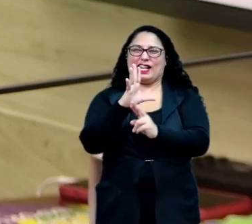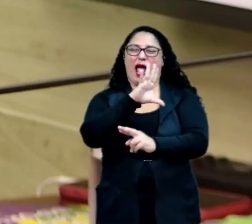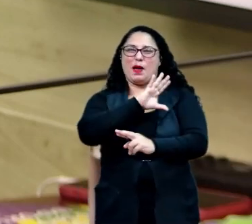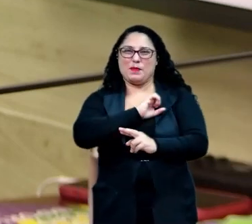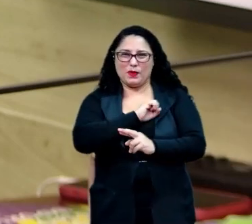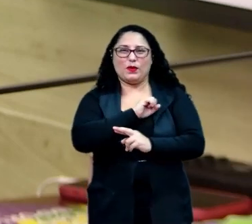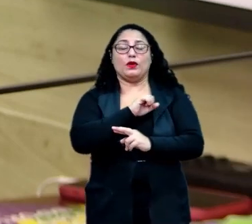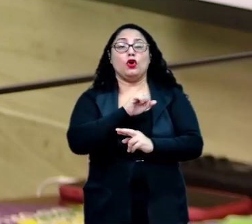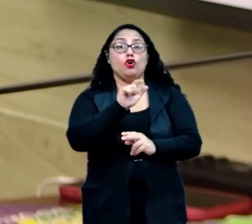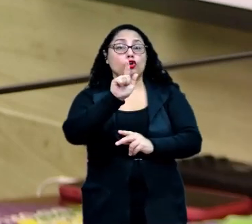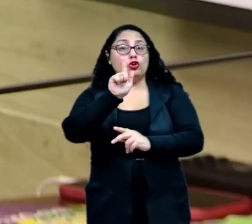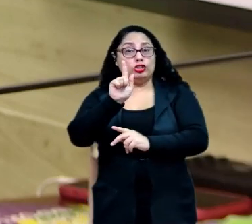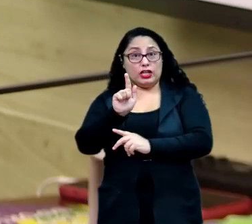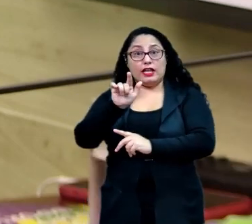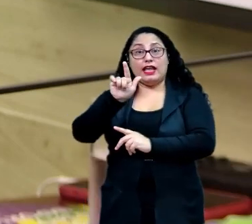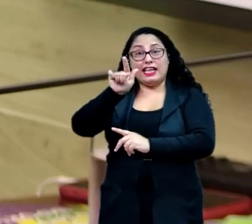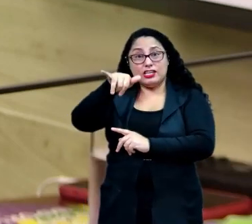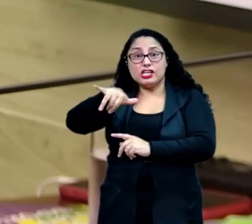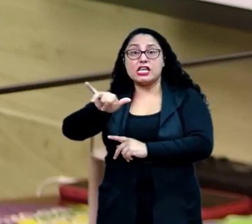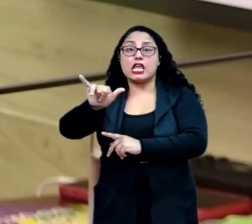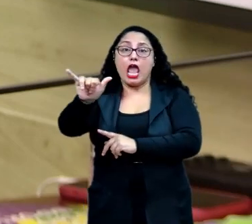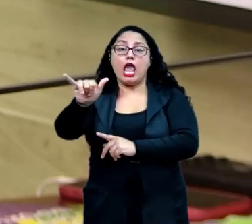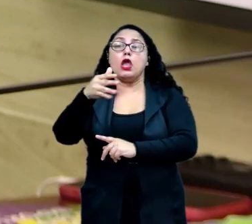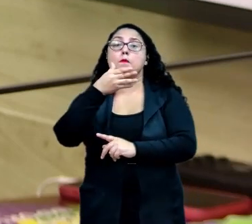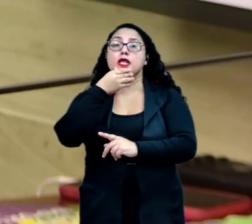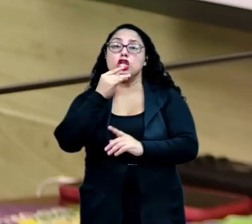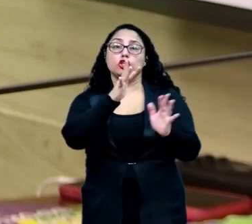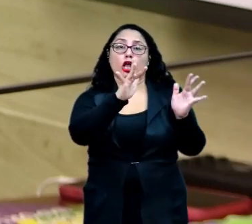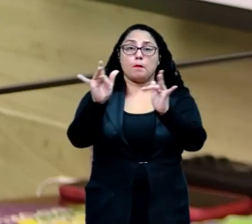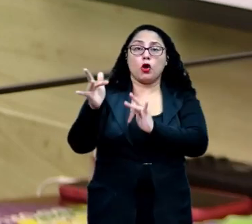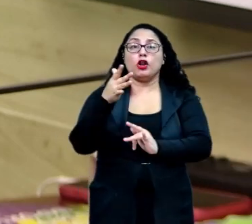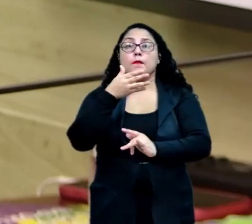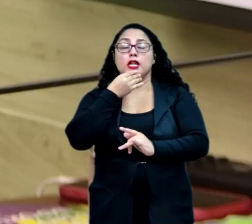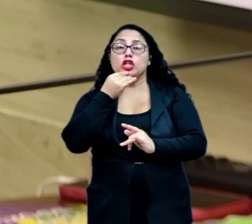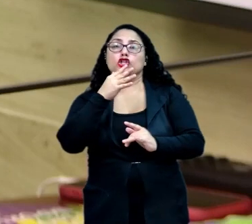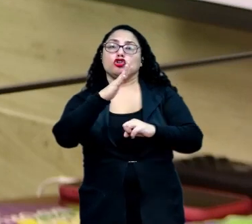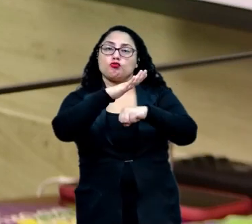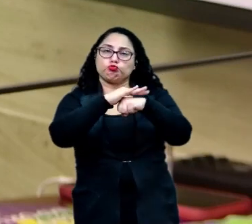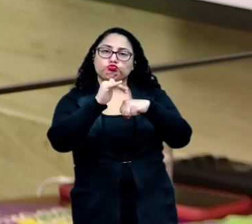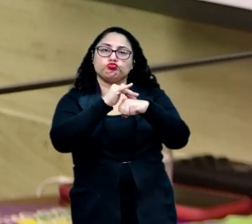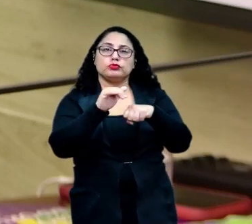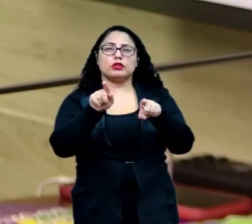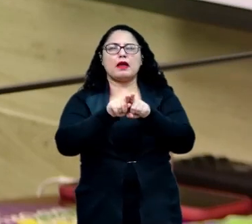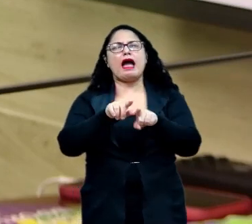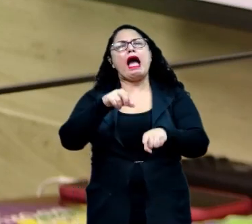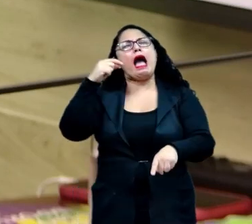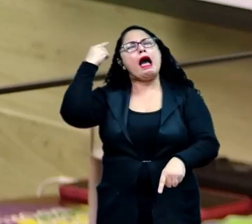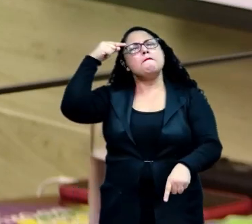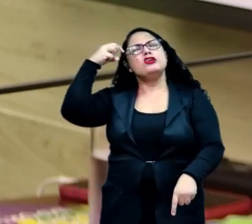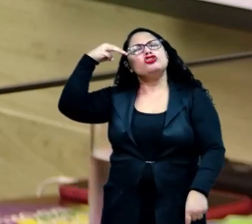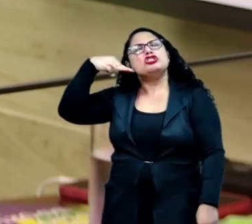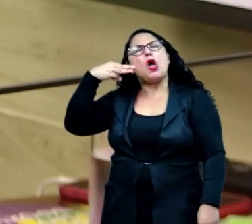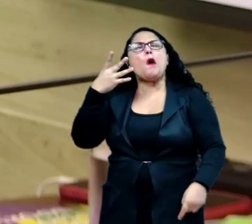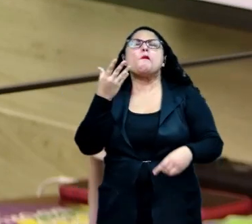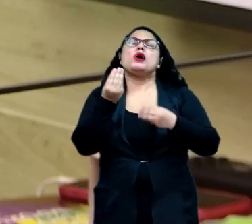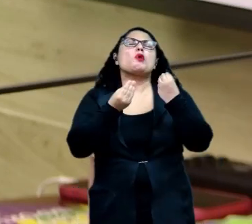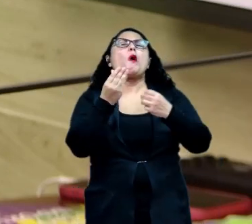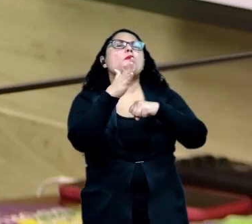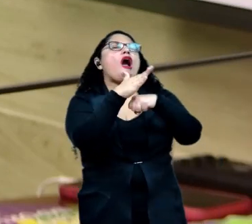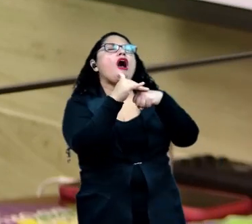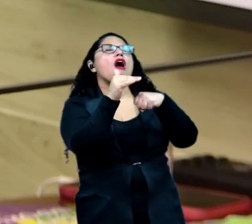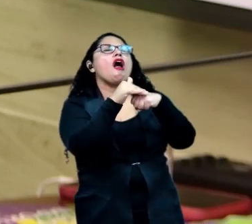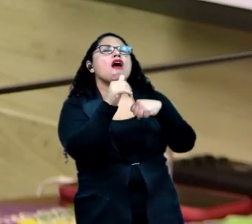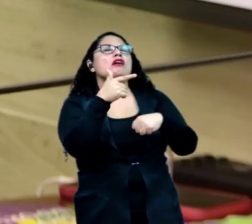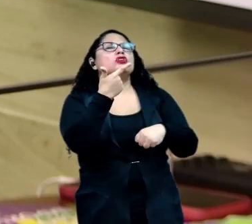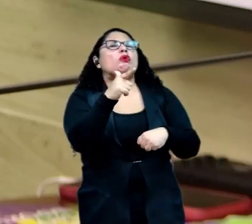afetivamente. O G é de gays, meninos que namoram meninos afetivamente. Aí você fala, Michel, mas é afetivamente? Por quê?